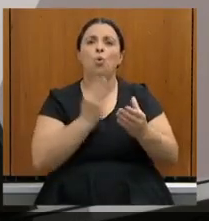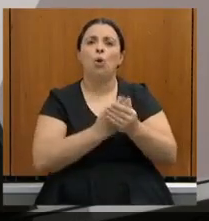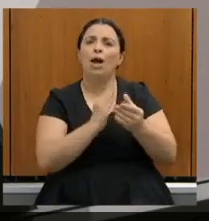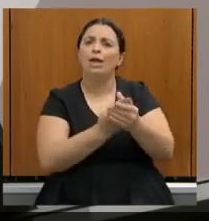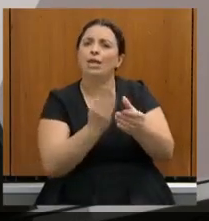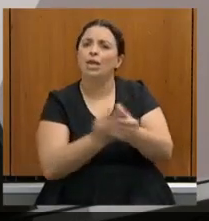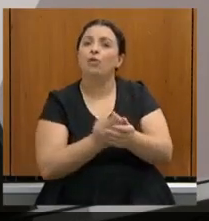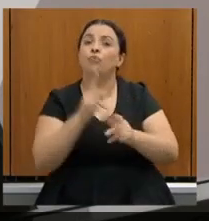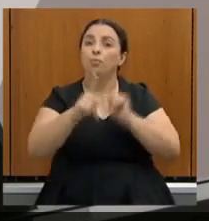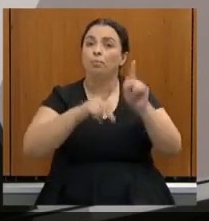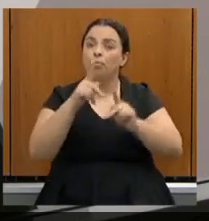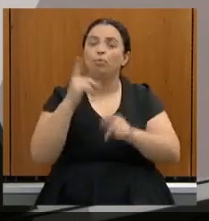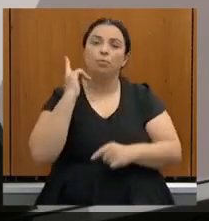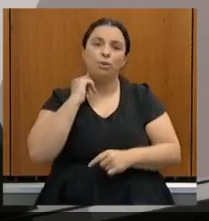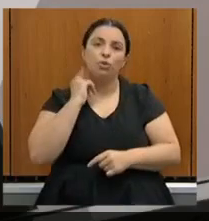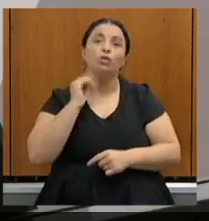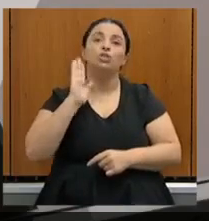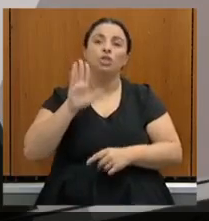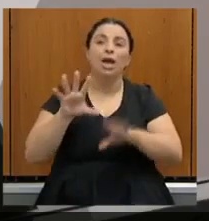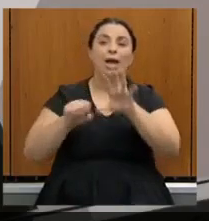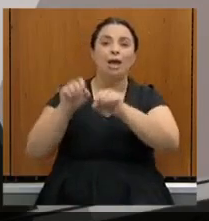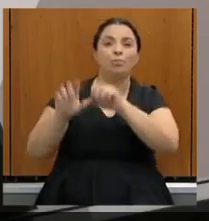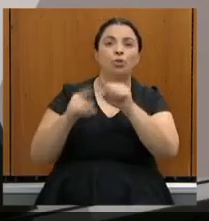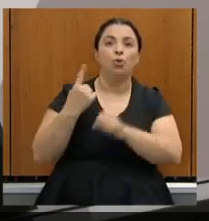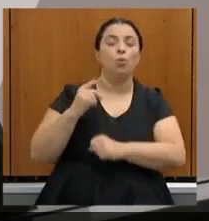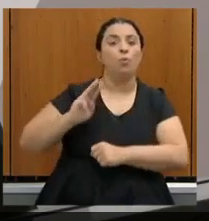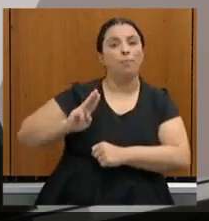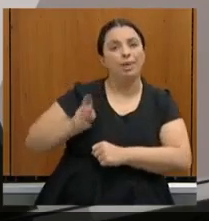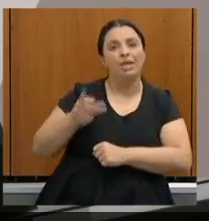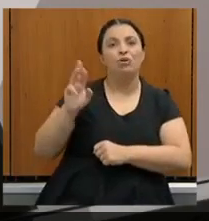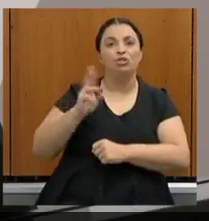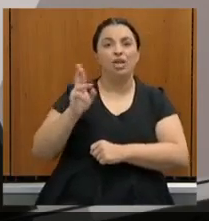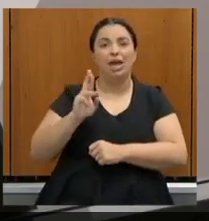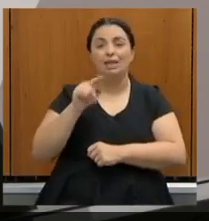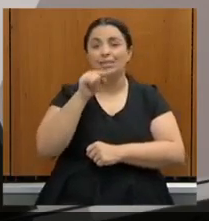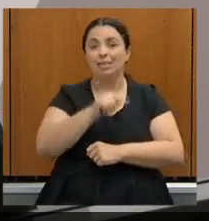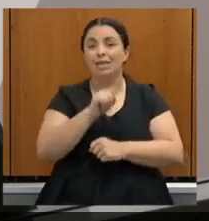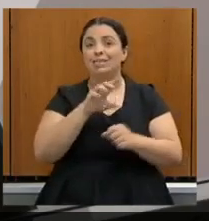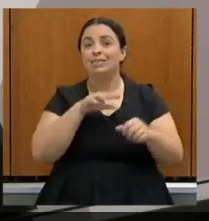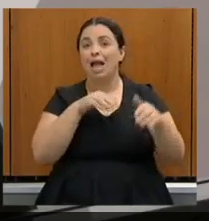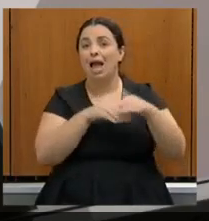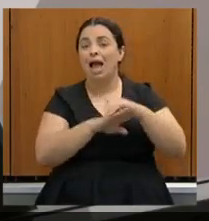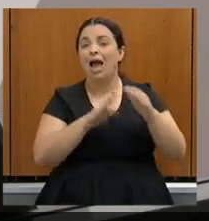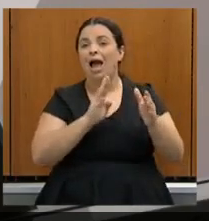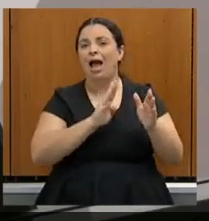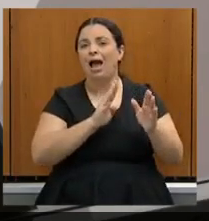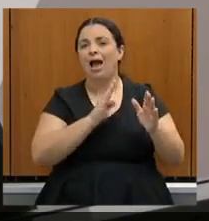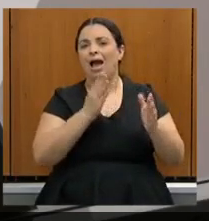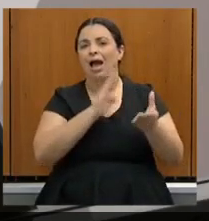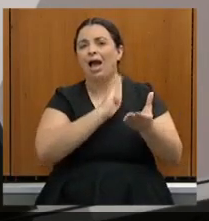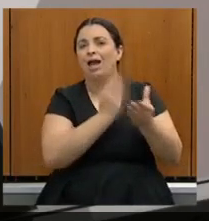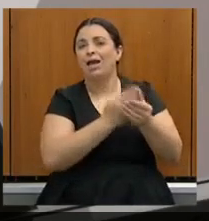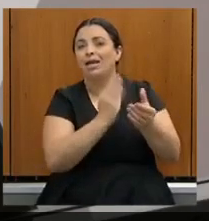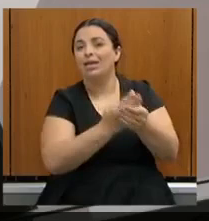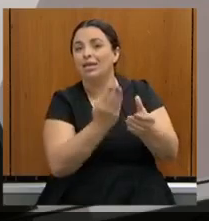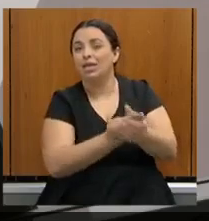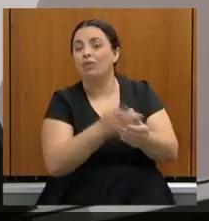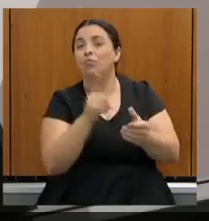reforma, e pensem da importância desse arquivo mineiro, que tem 73 mil documentos.